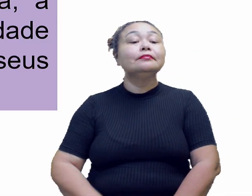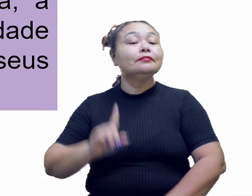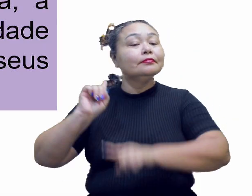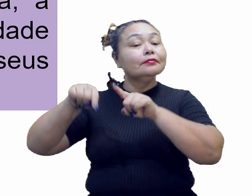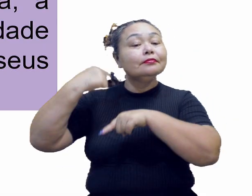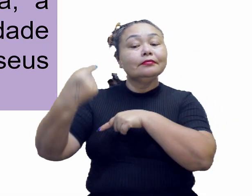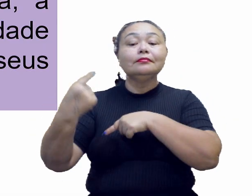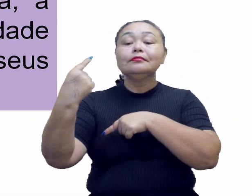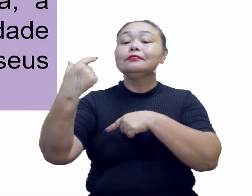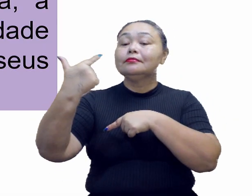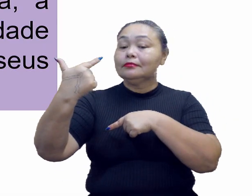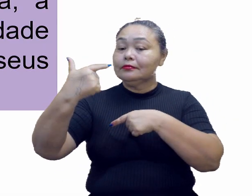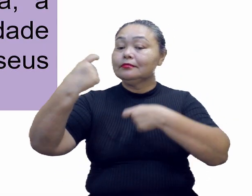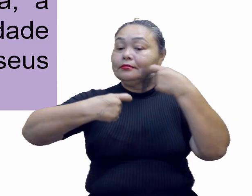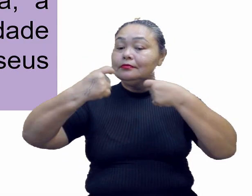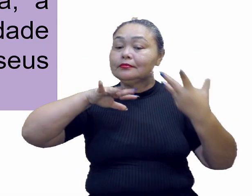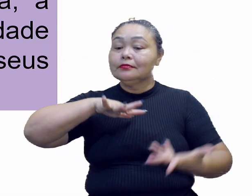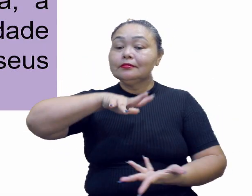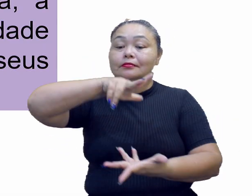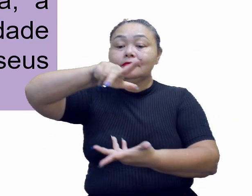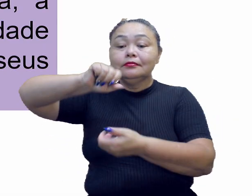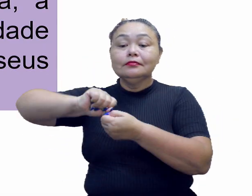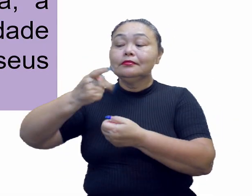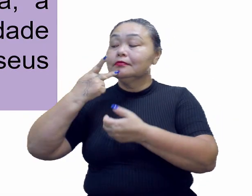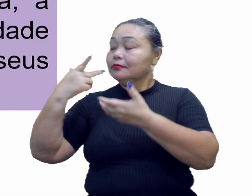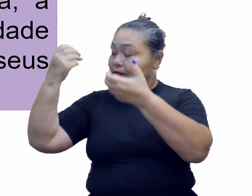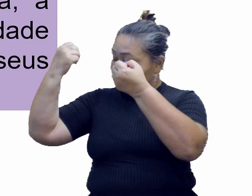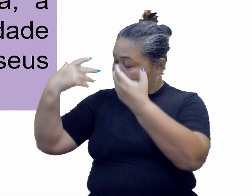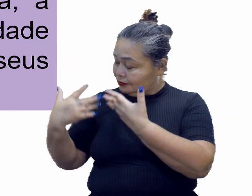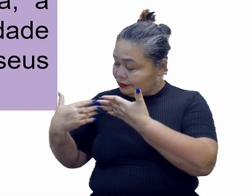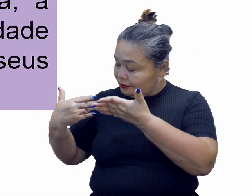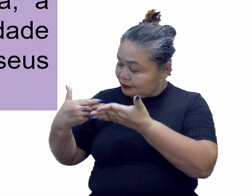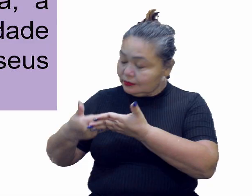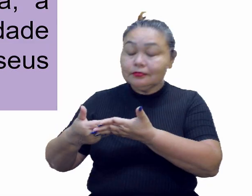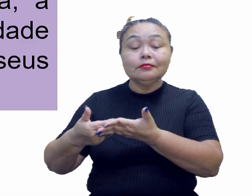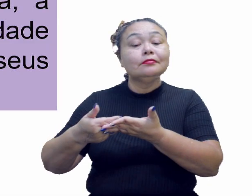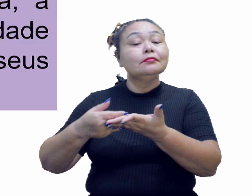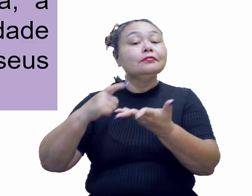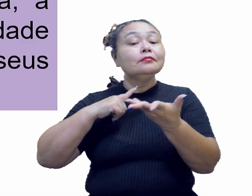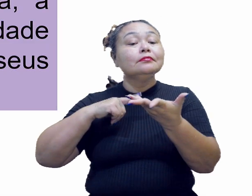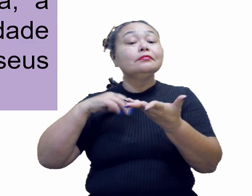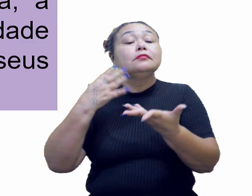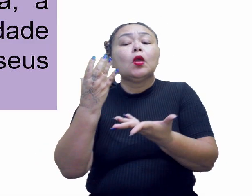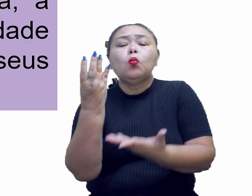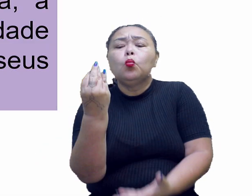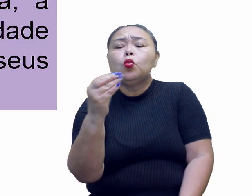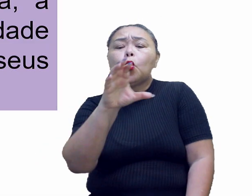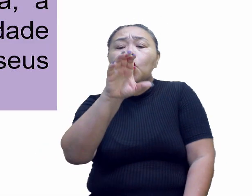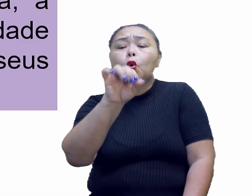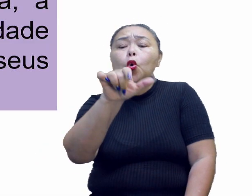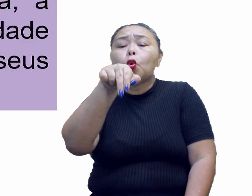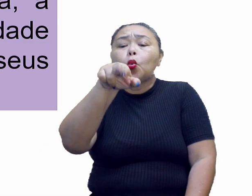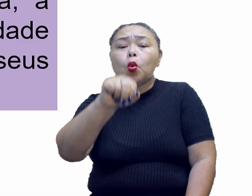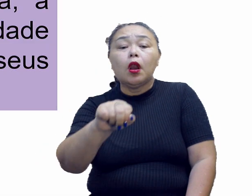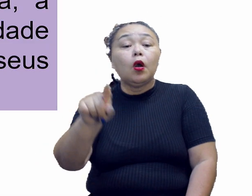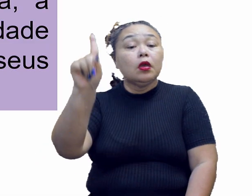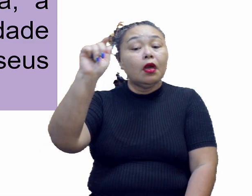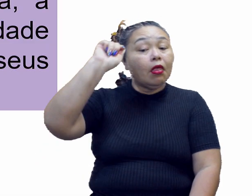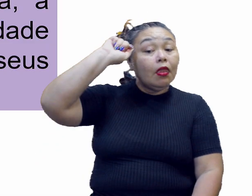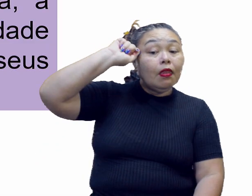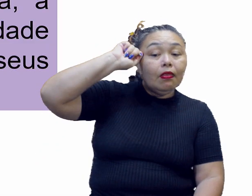Após a Segunda Guerra Mundial, aquilo que eu estava falando para vocês agora, muitas colônias, tanto da